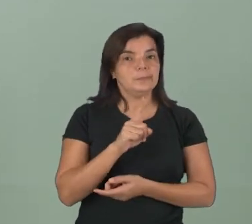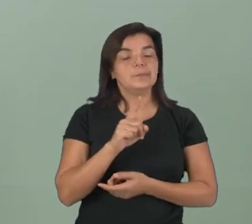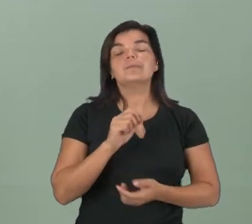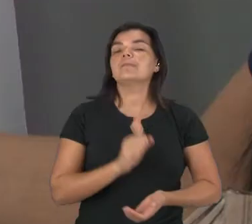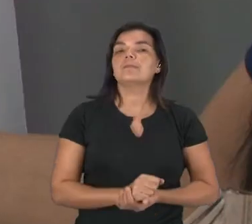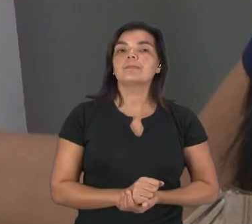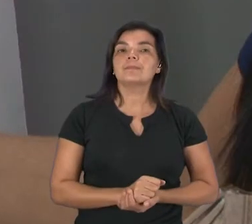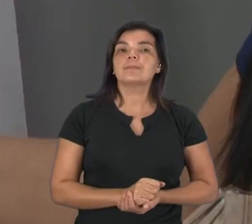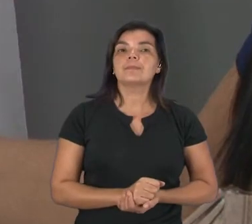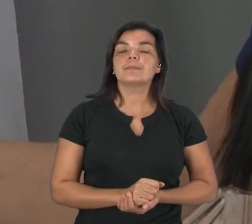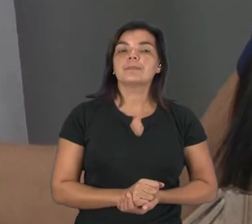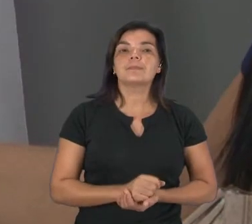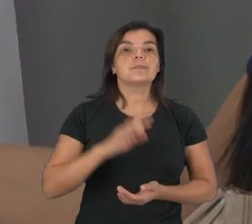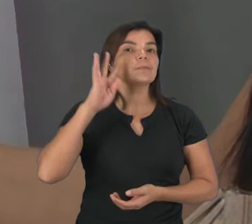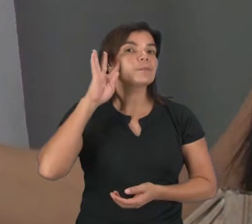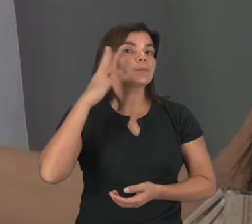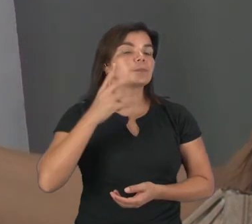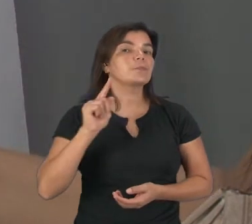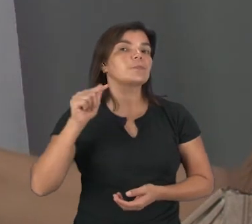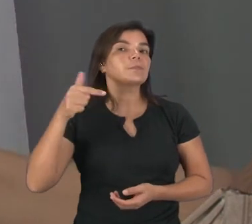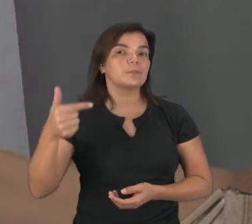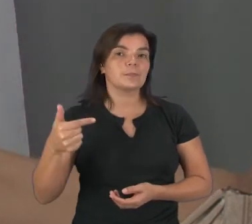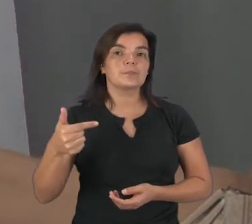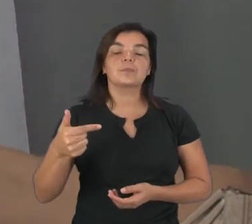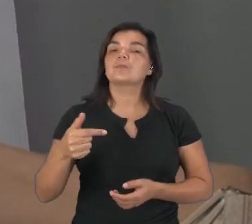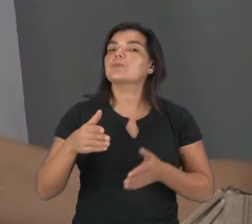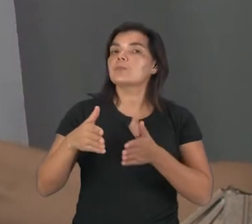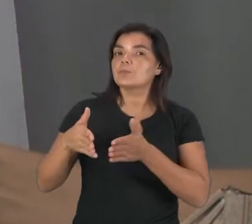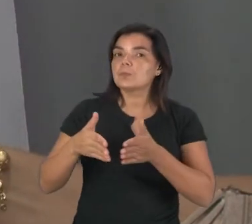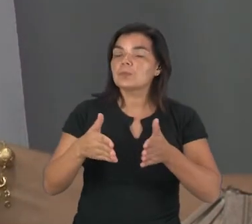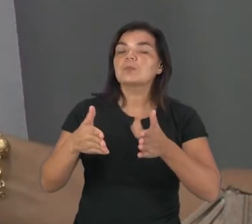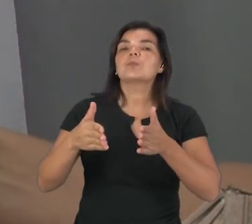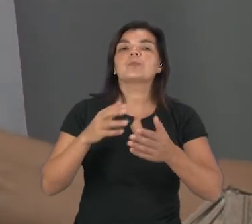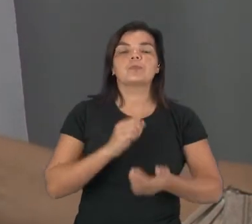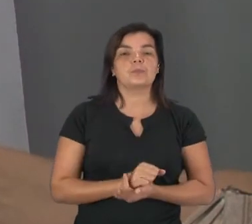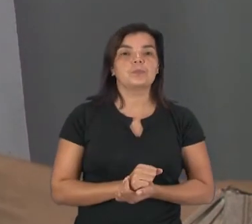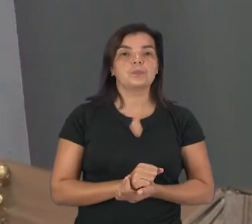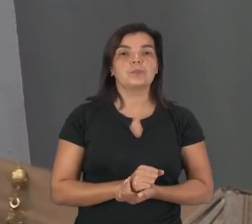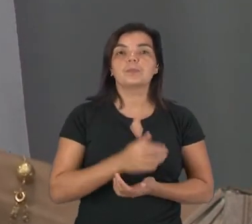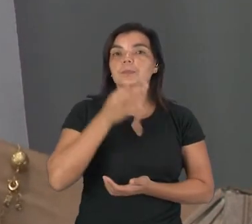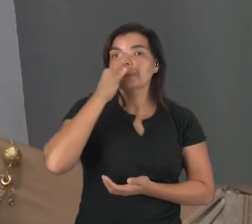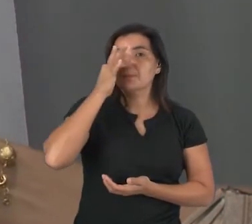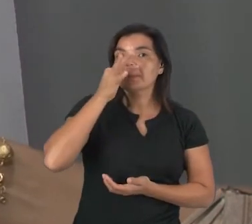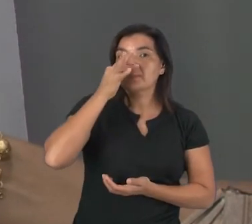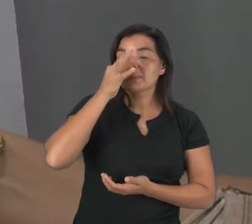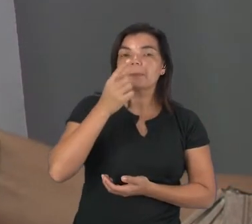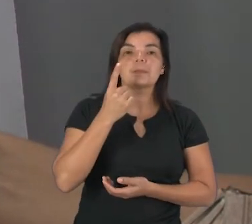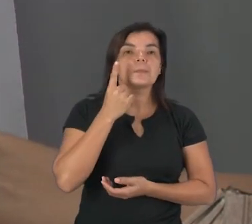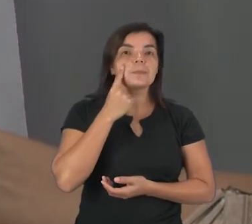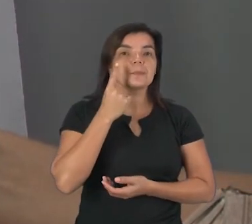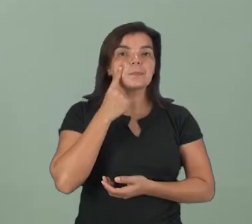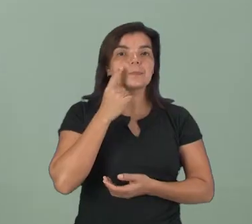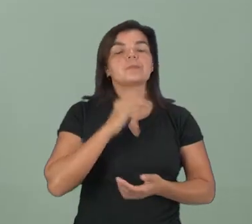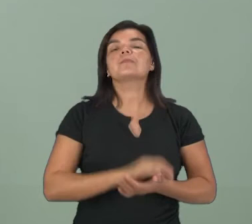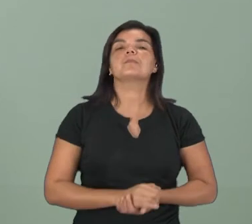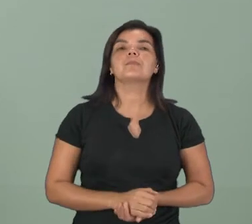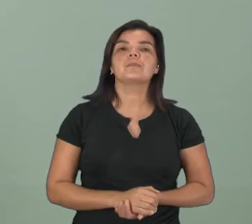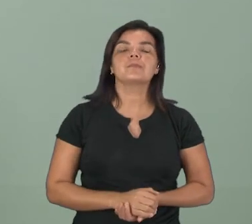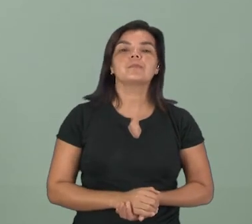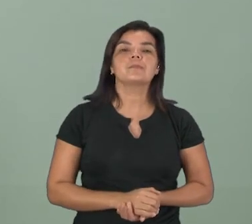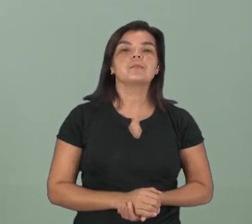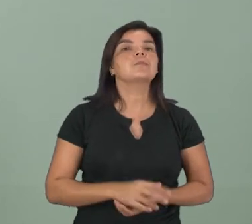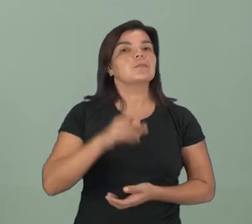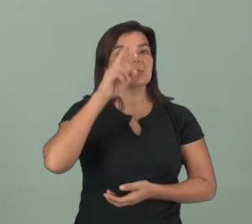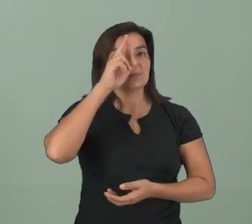Chapeuzinho Vermelho resolveu ir por este caminho. Ela passou pelas flores, olha aqui, ó. Eles prestaram atenção